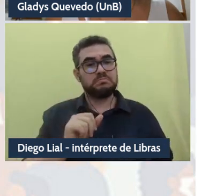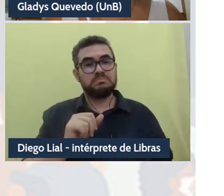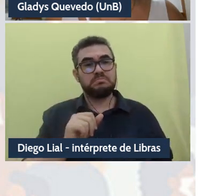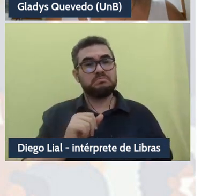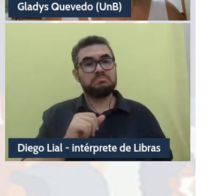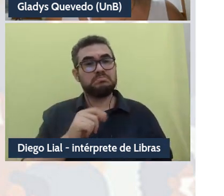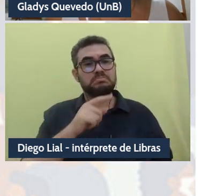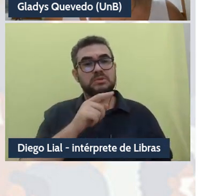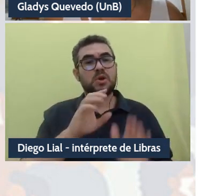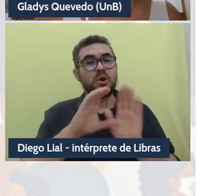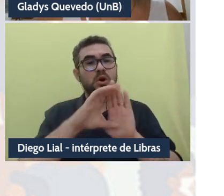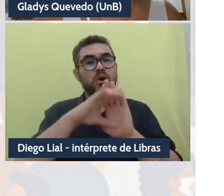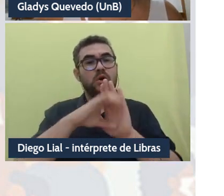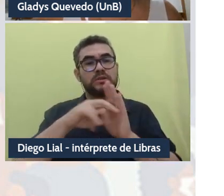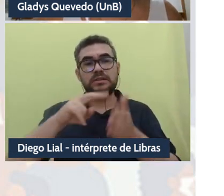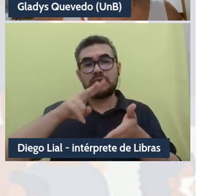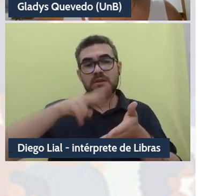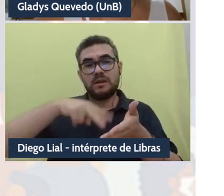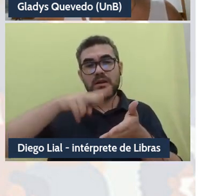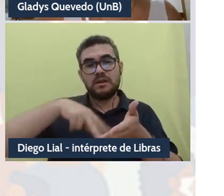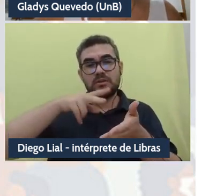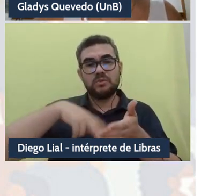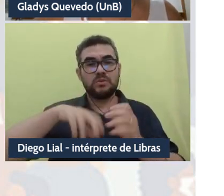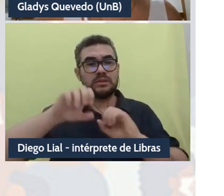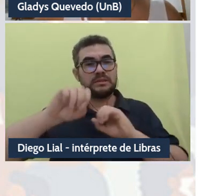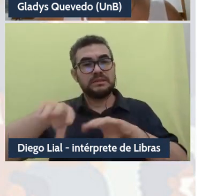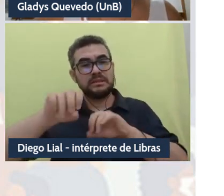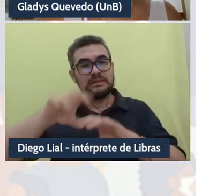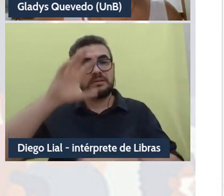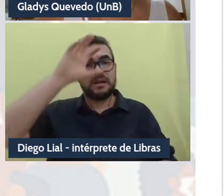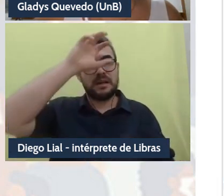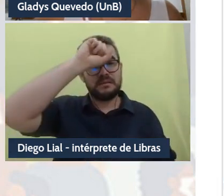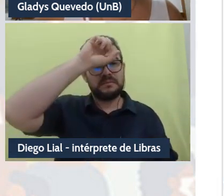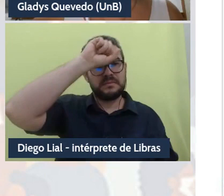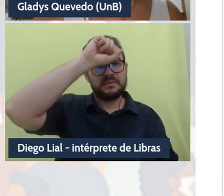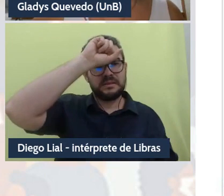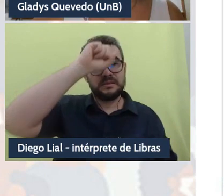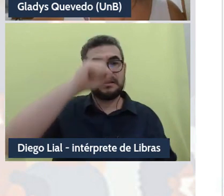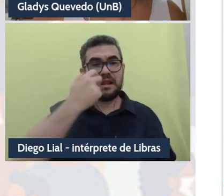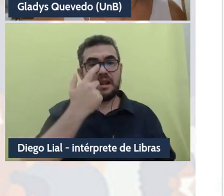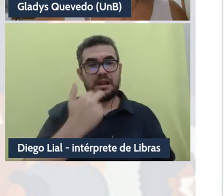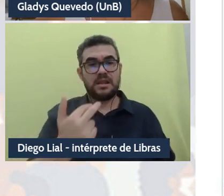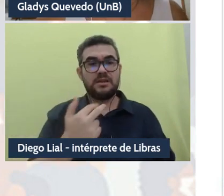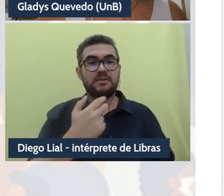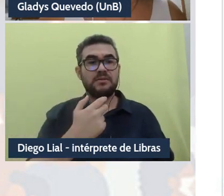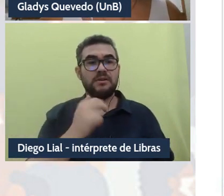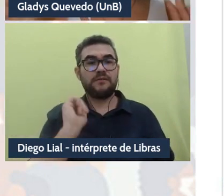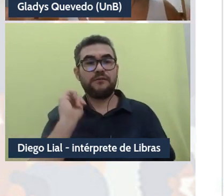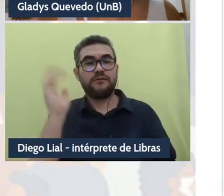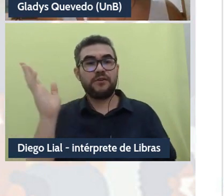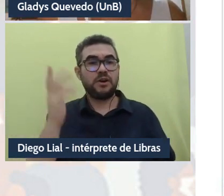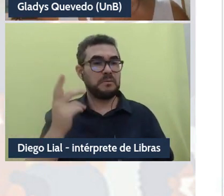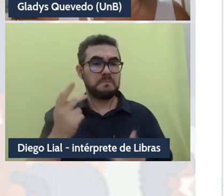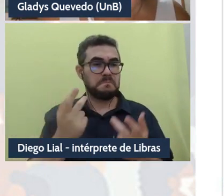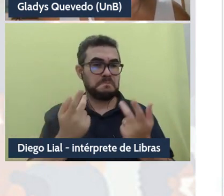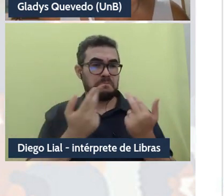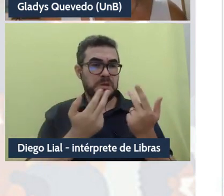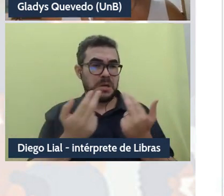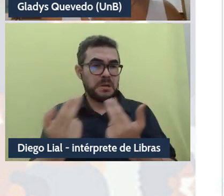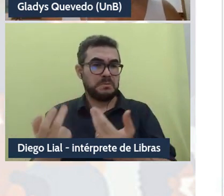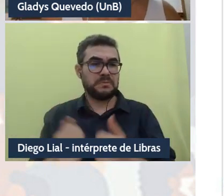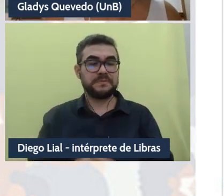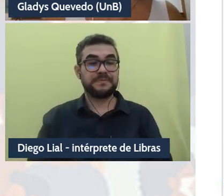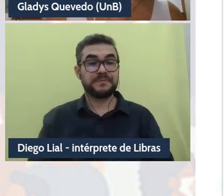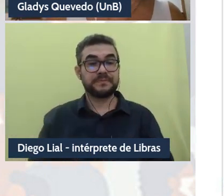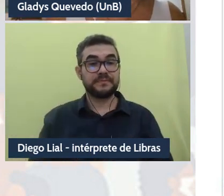perspectiva do ensino e da aprendizagem da língua estrangeira. Bom, agora vamos pensar um pouquinho no impacto